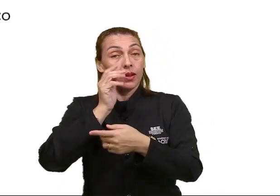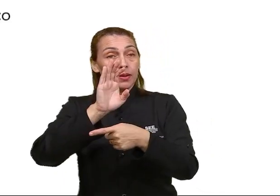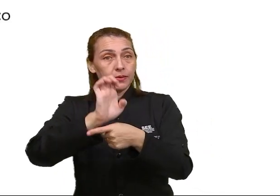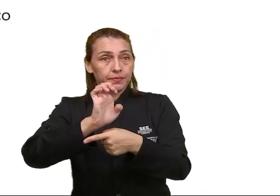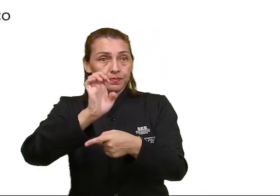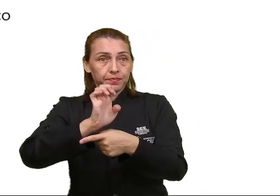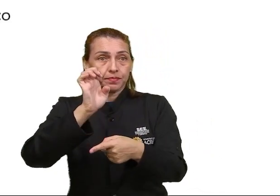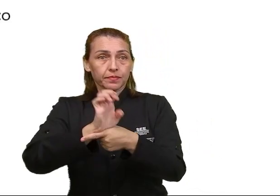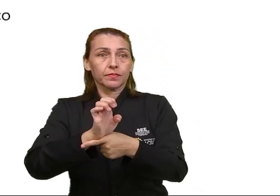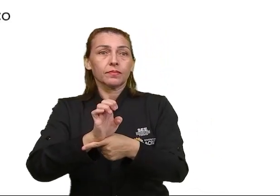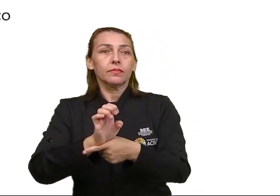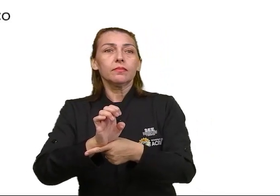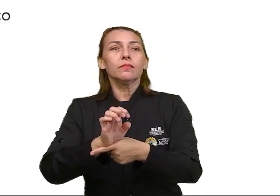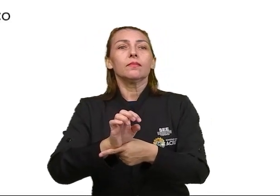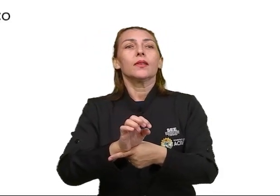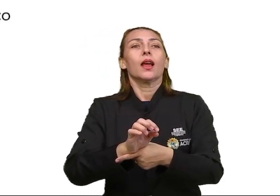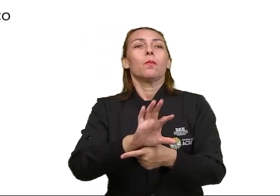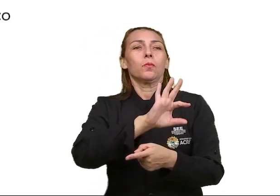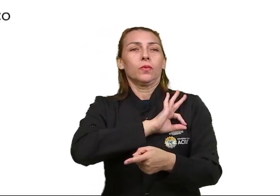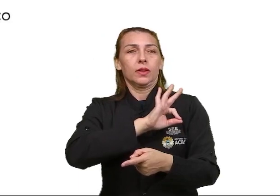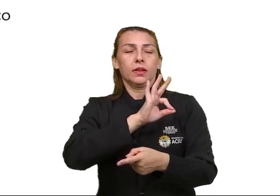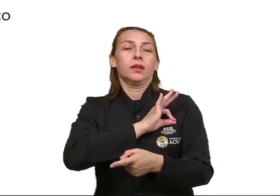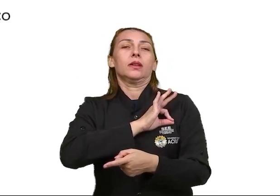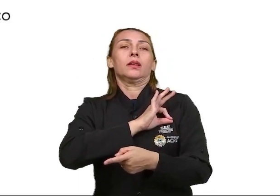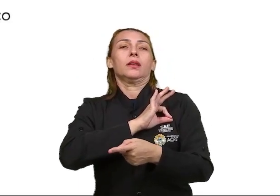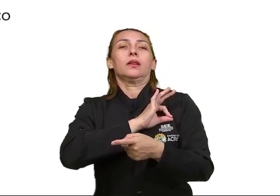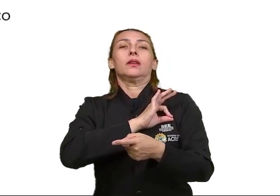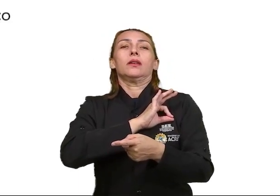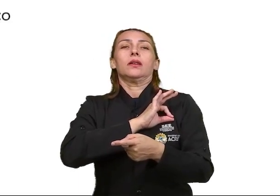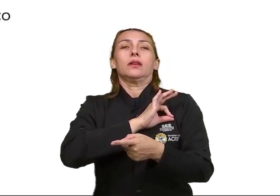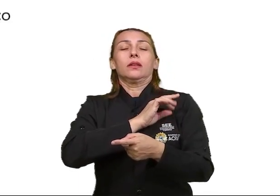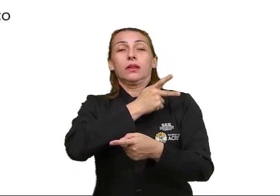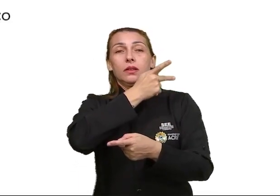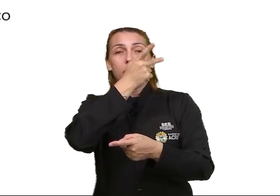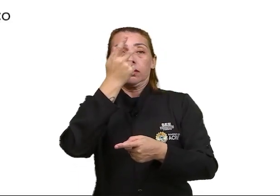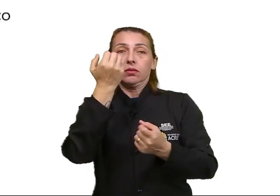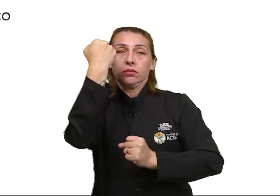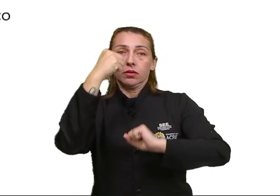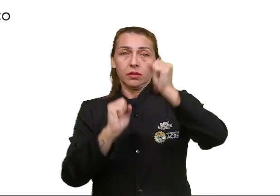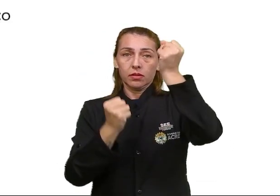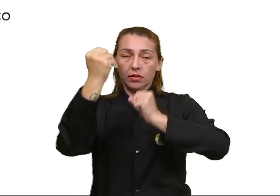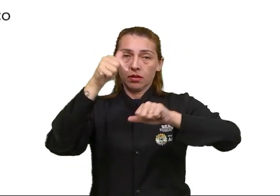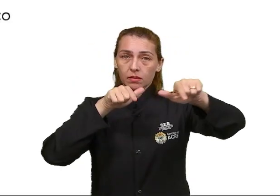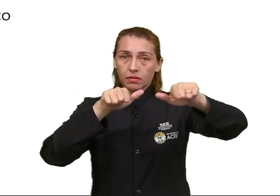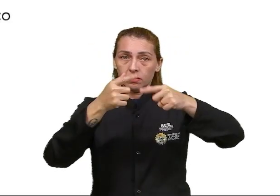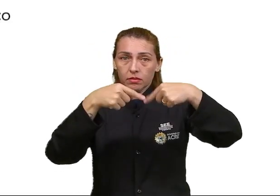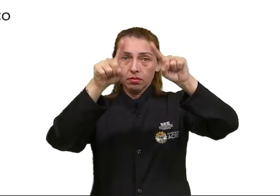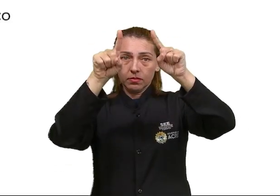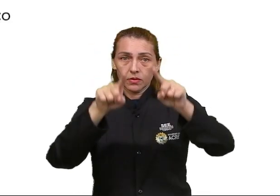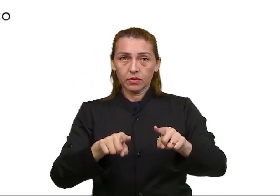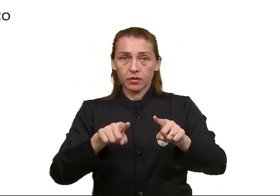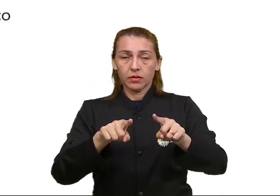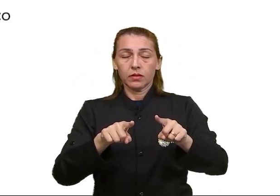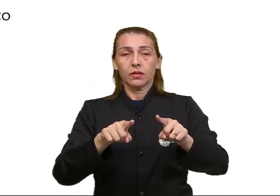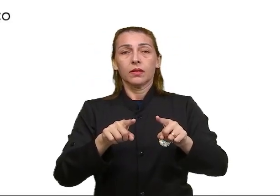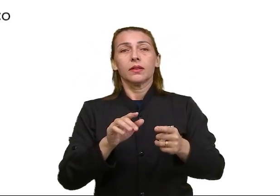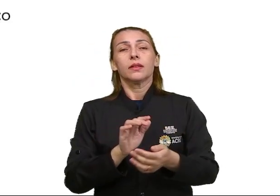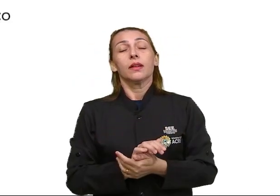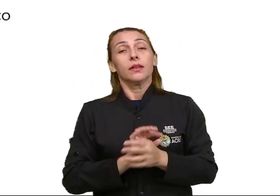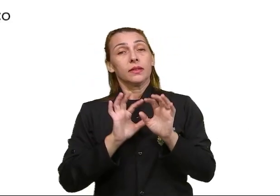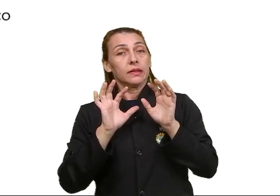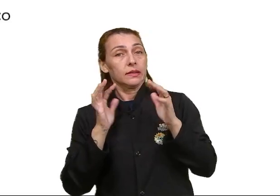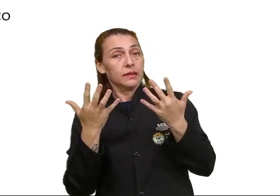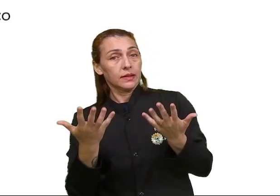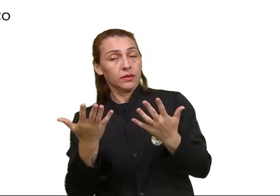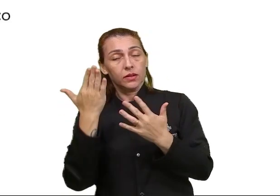E, cerceamento policial dos operários sindicalizados. Em um momento no texto é citado esses operários. Dessa forma,